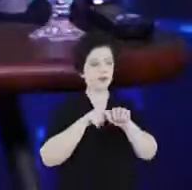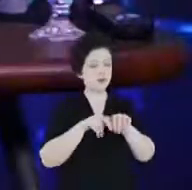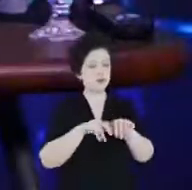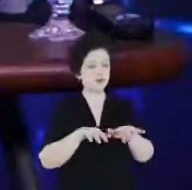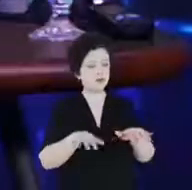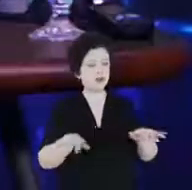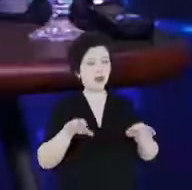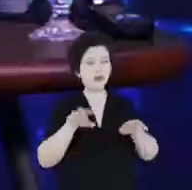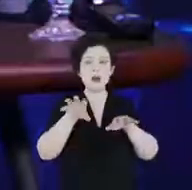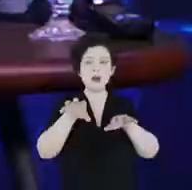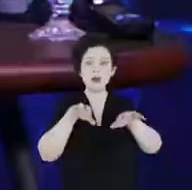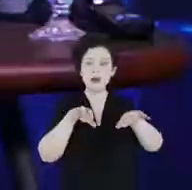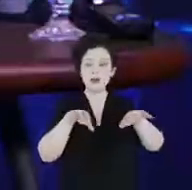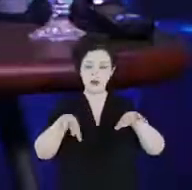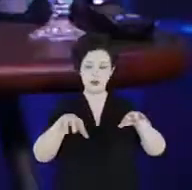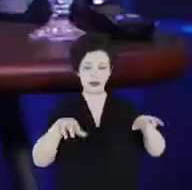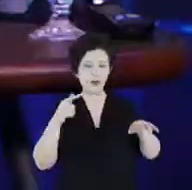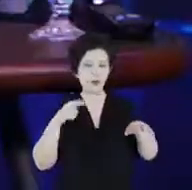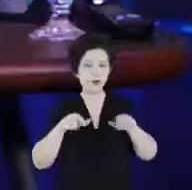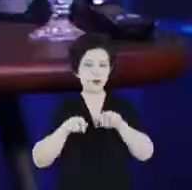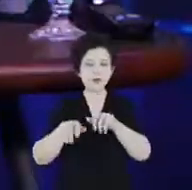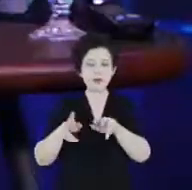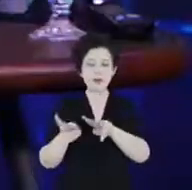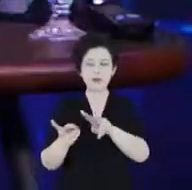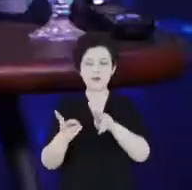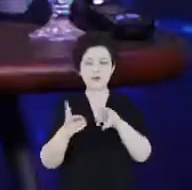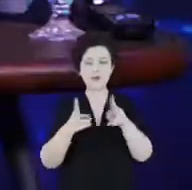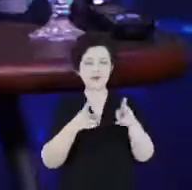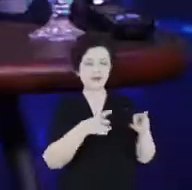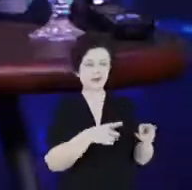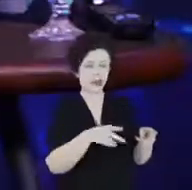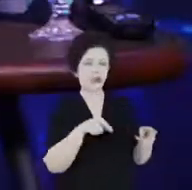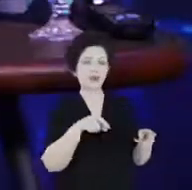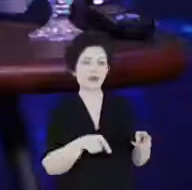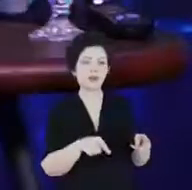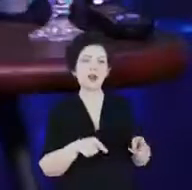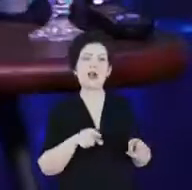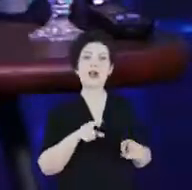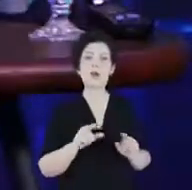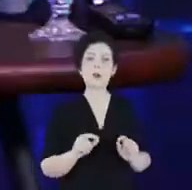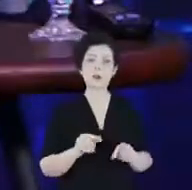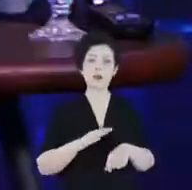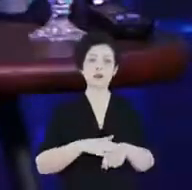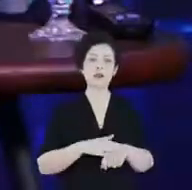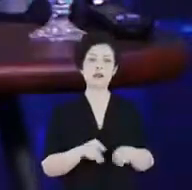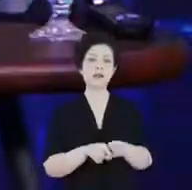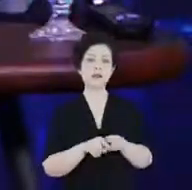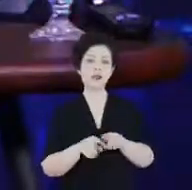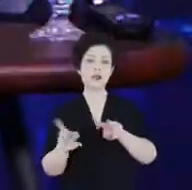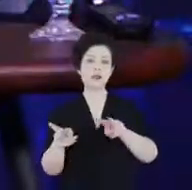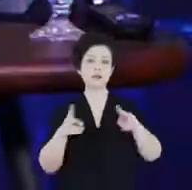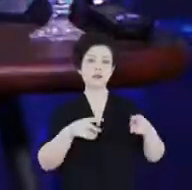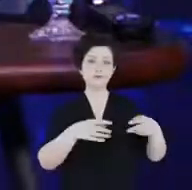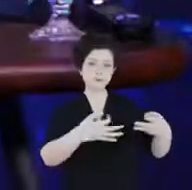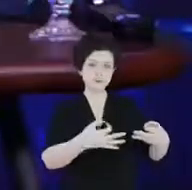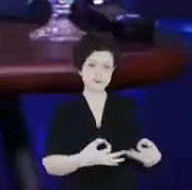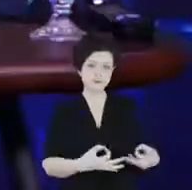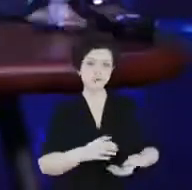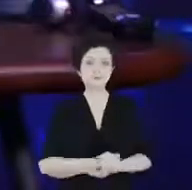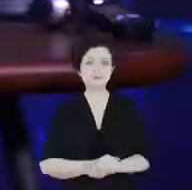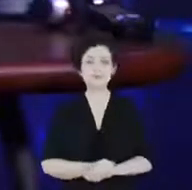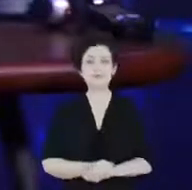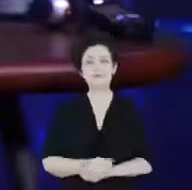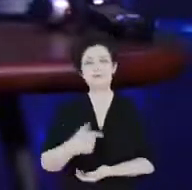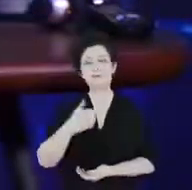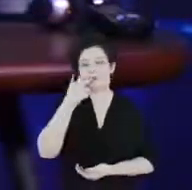fazer essa transição energética, nós estamos fazendo também uma transição justa, que eu chamo de